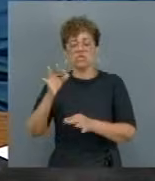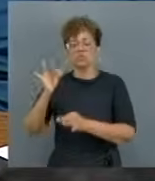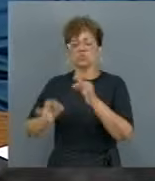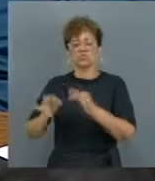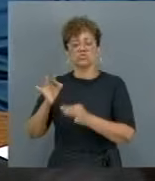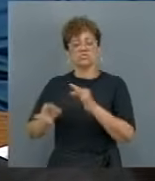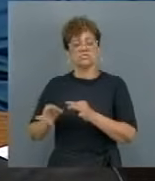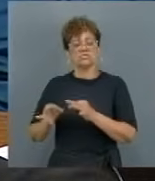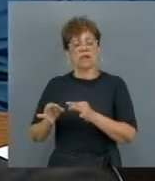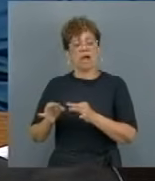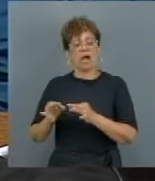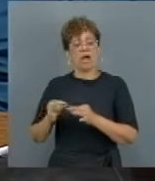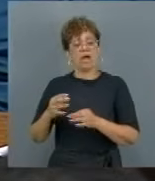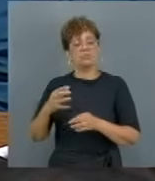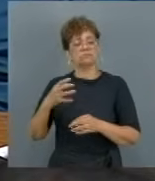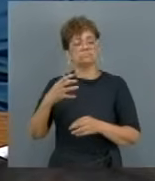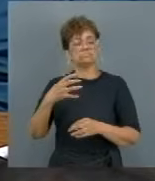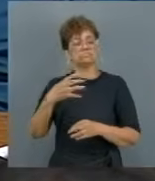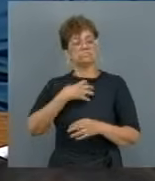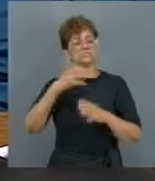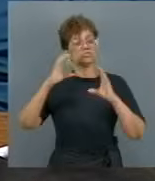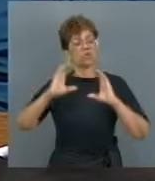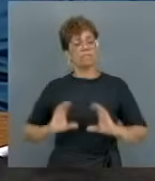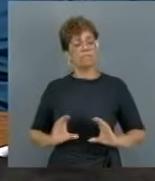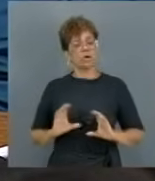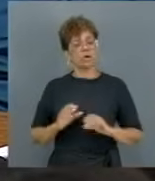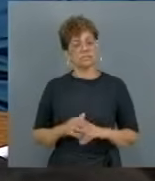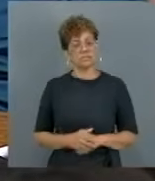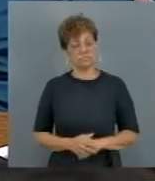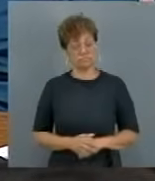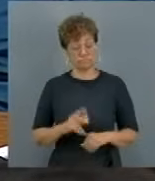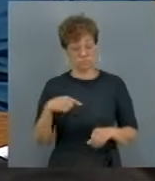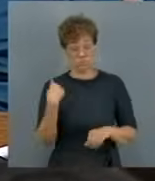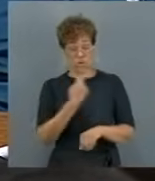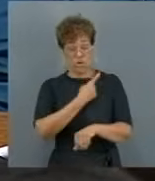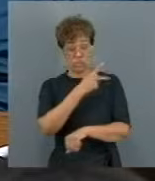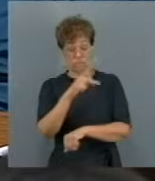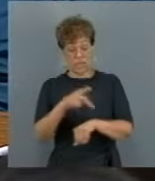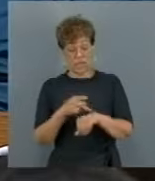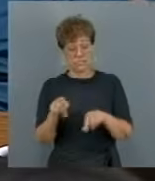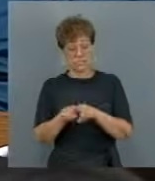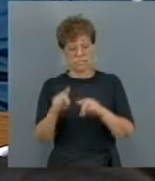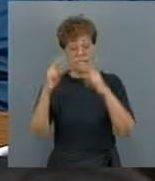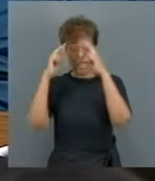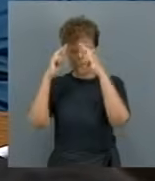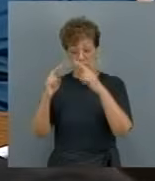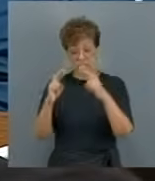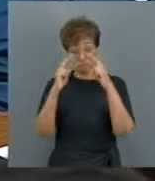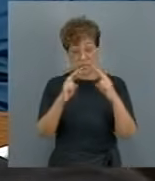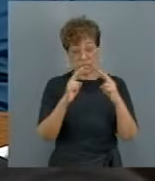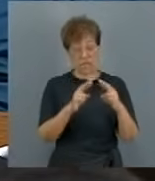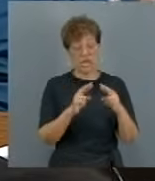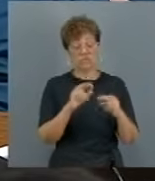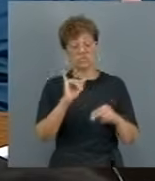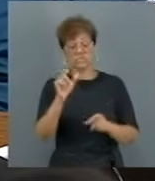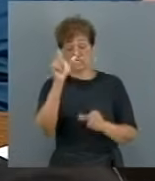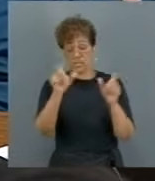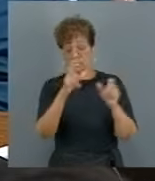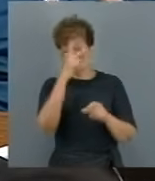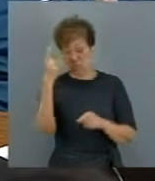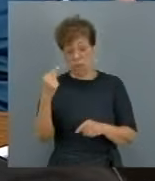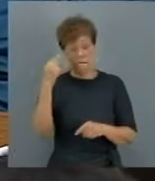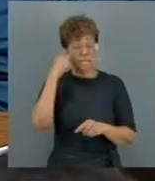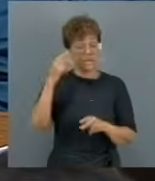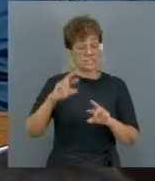comportado no nosso país. De fato, respeitando inclusive a posição daqueles que pensam diferente, e graças a Deus